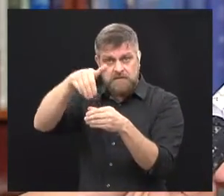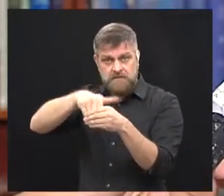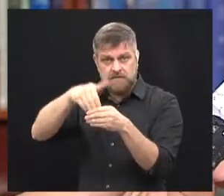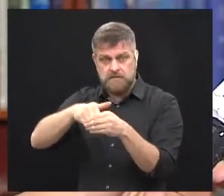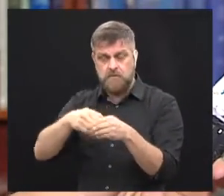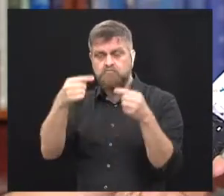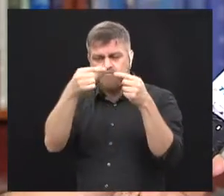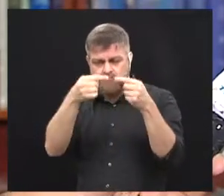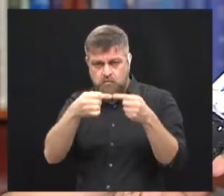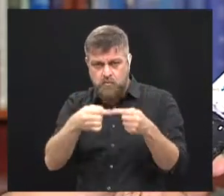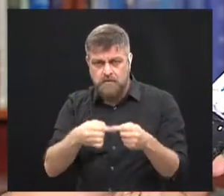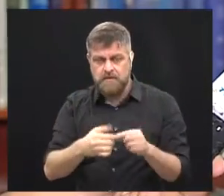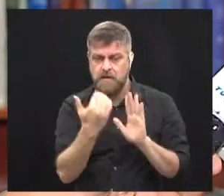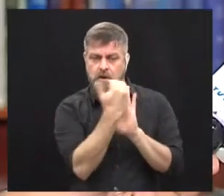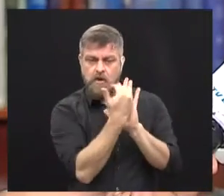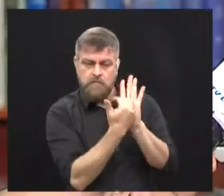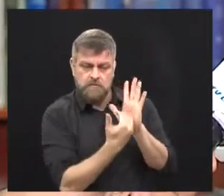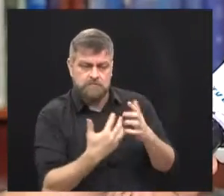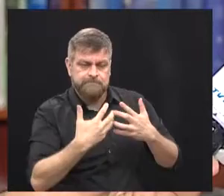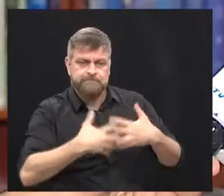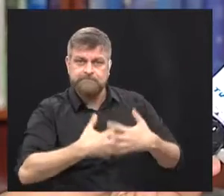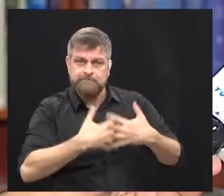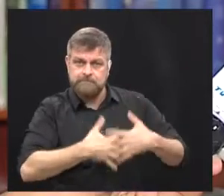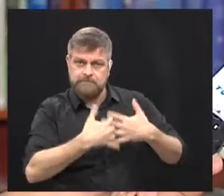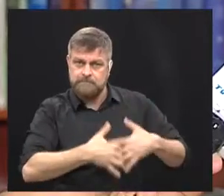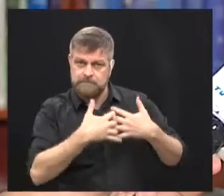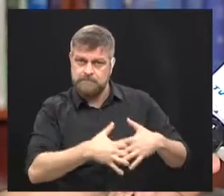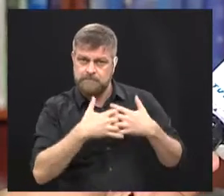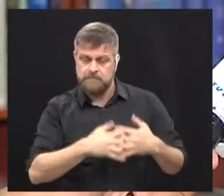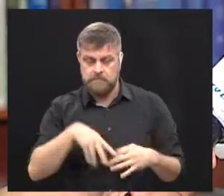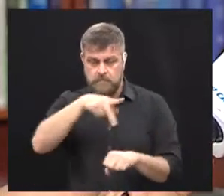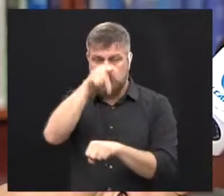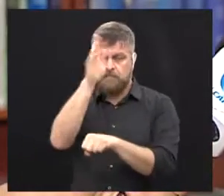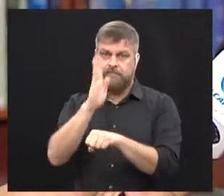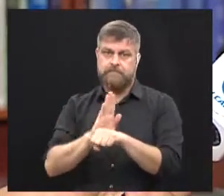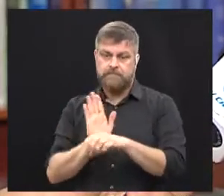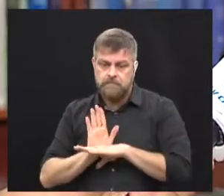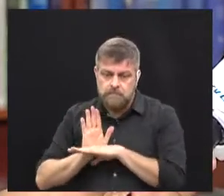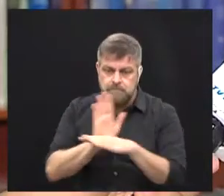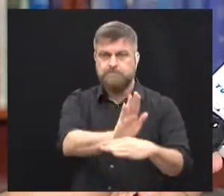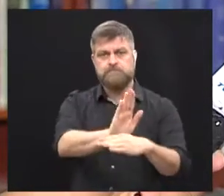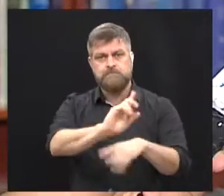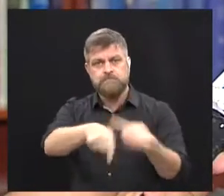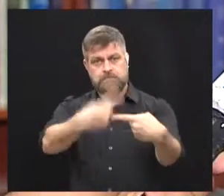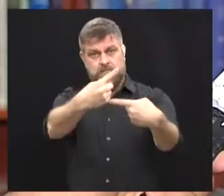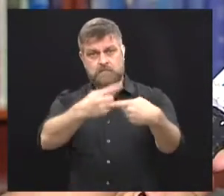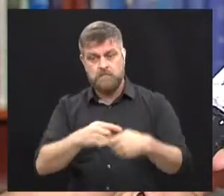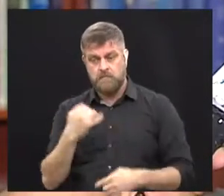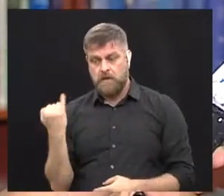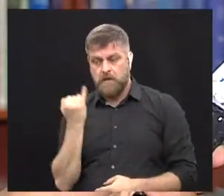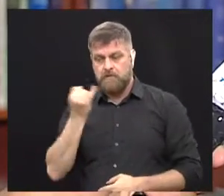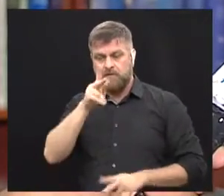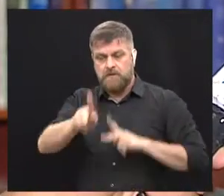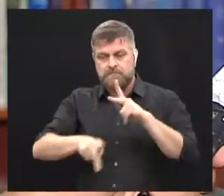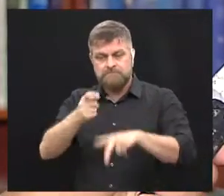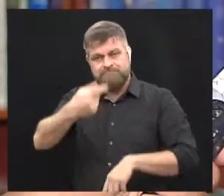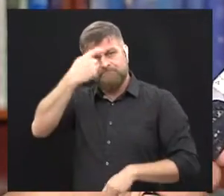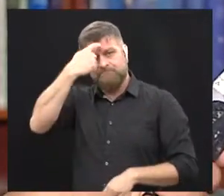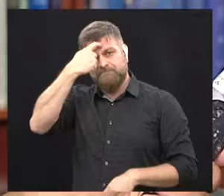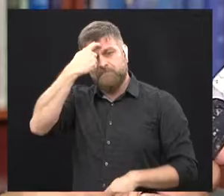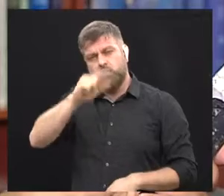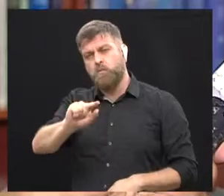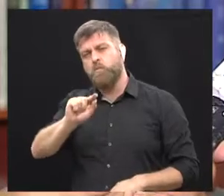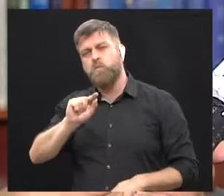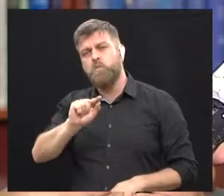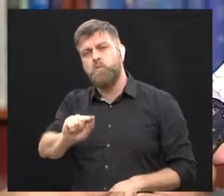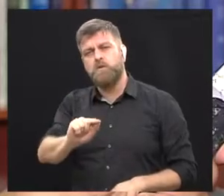votações em relação a projetos que sejam eficazes e eficientes para o país. Acho que é importante que a população tenha ciência de que